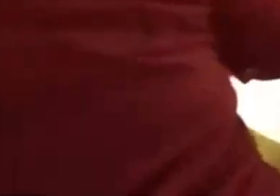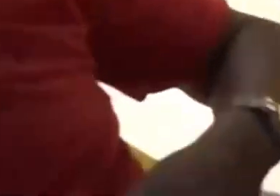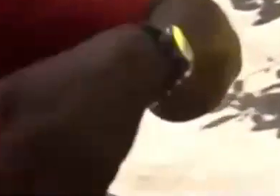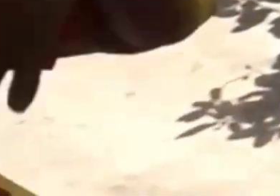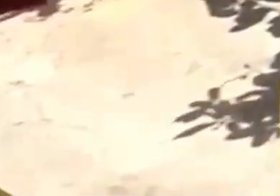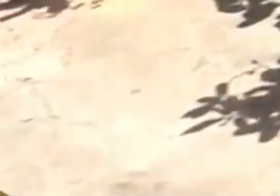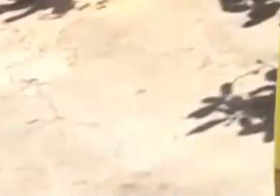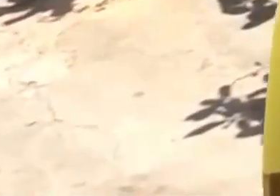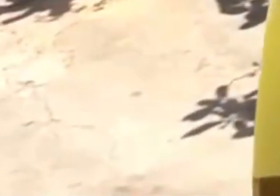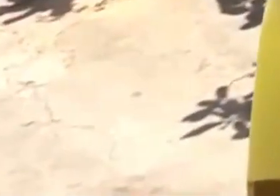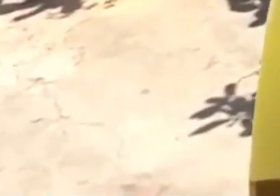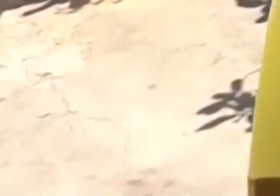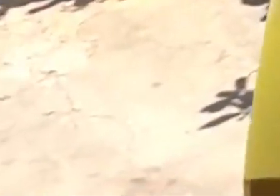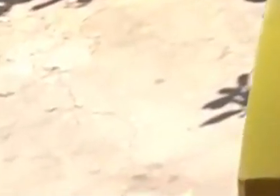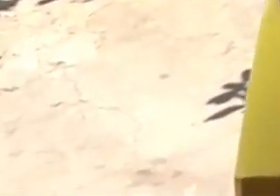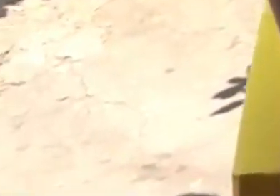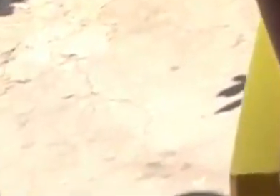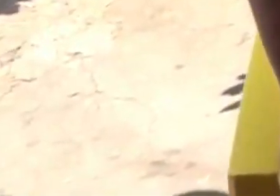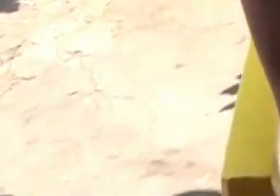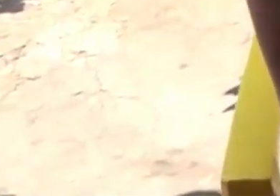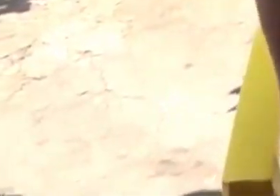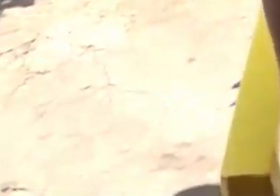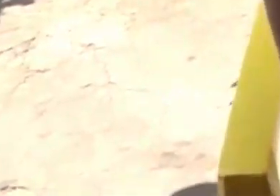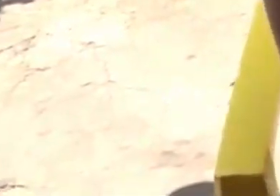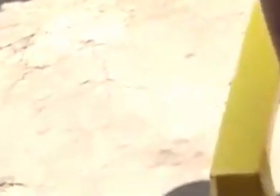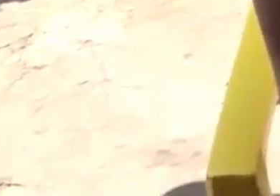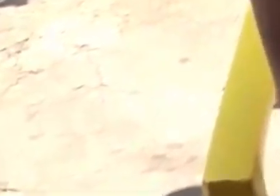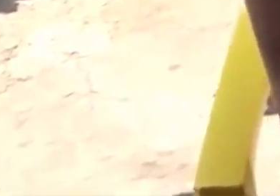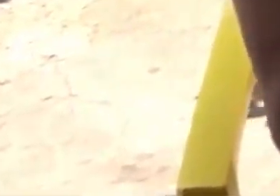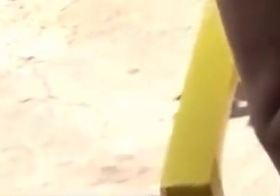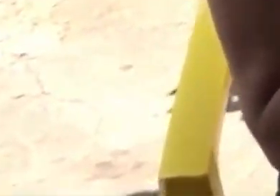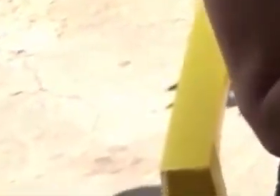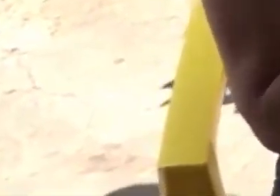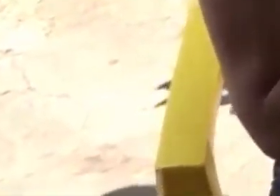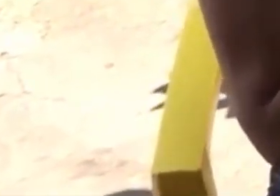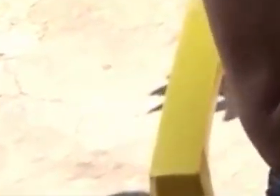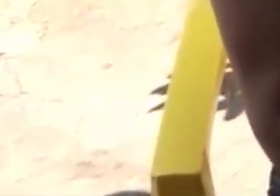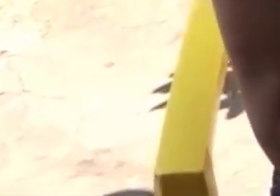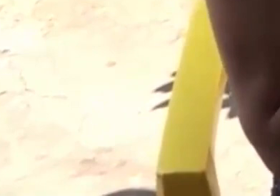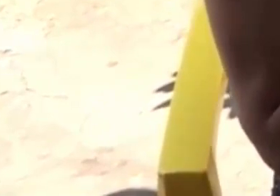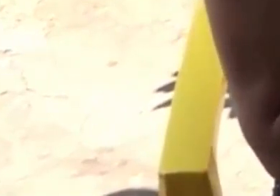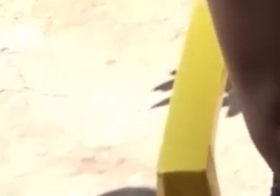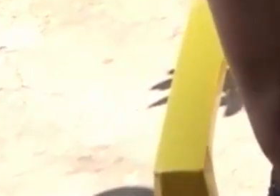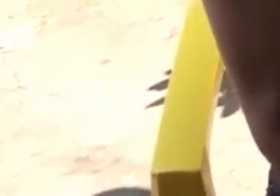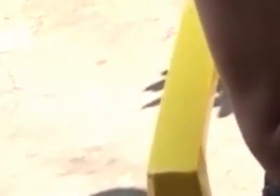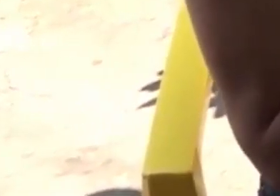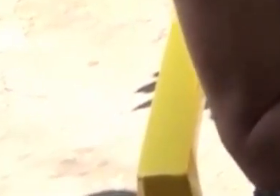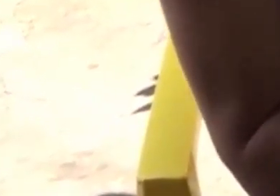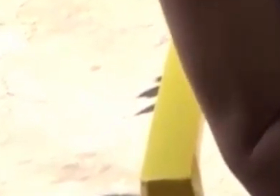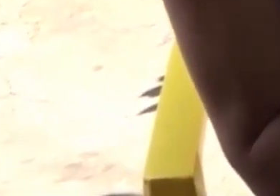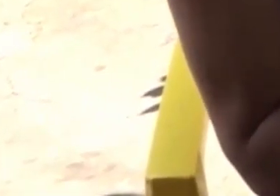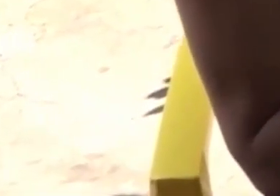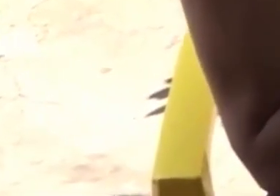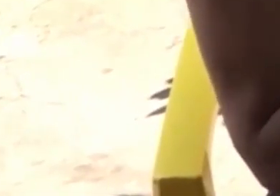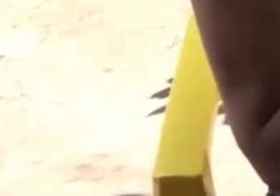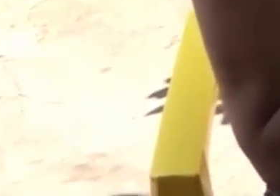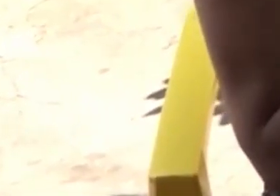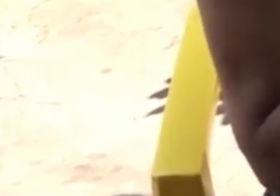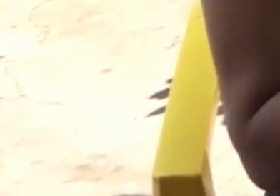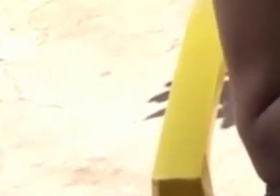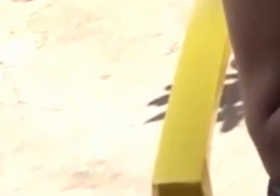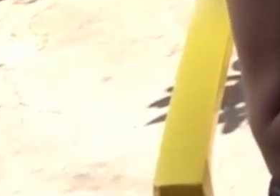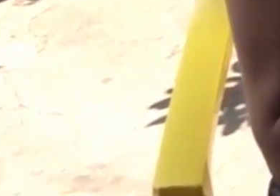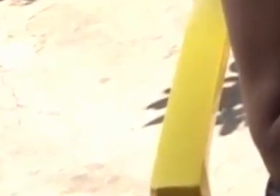Cochilar, cochilar. Mas é que segundo saiu uma pesquisa agora, né, um estudo, que o casal que bebe junto...